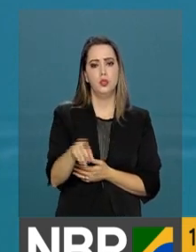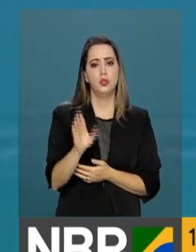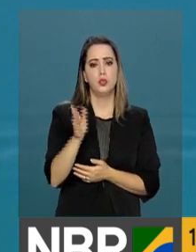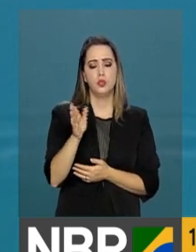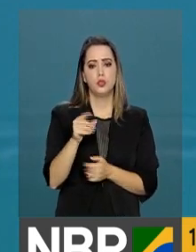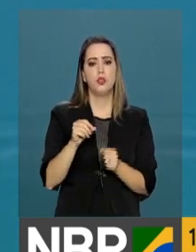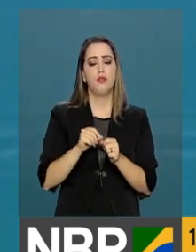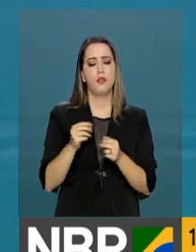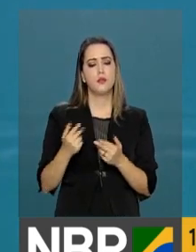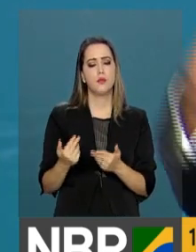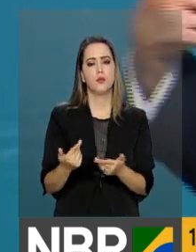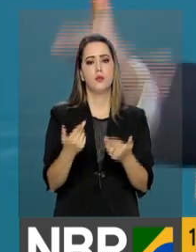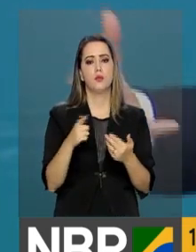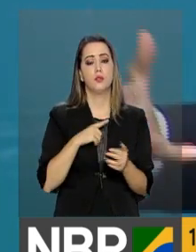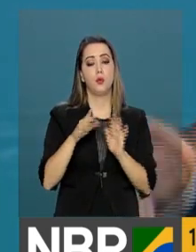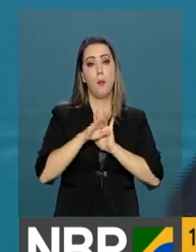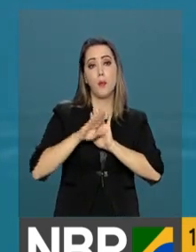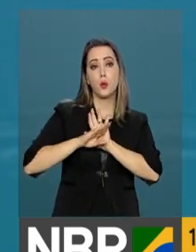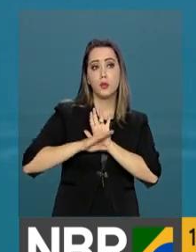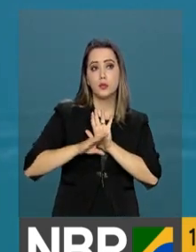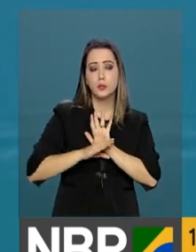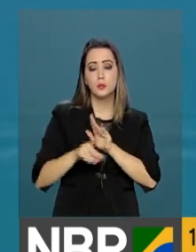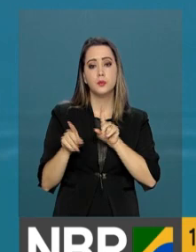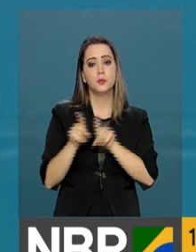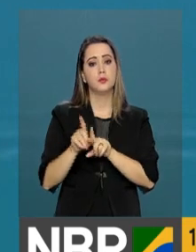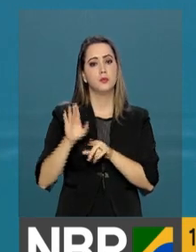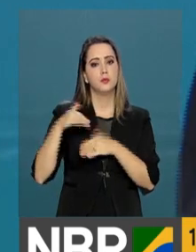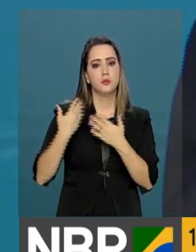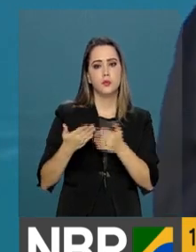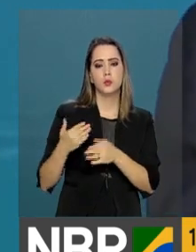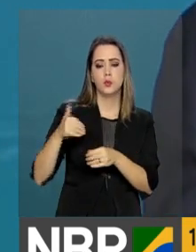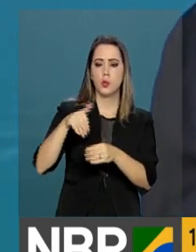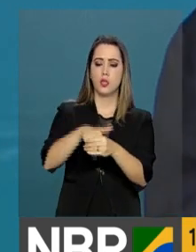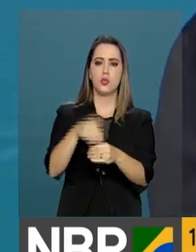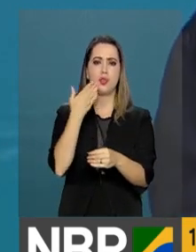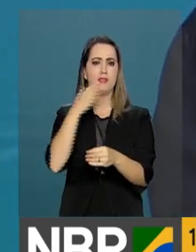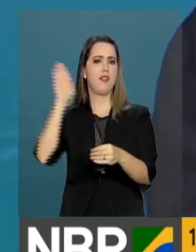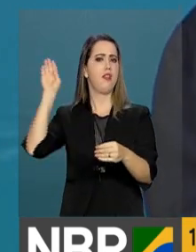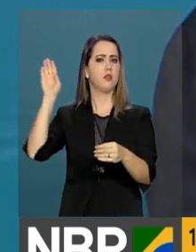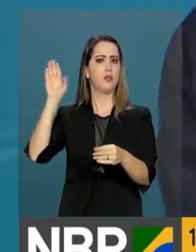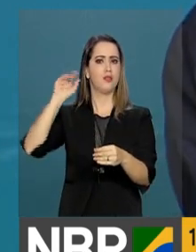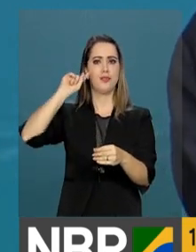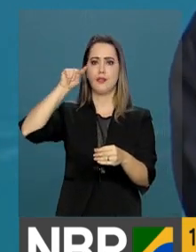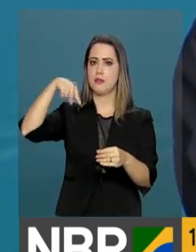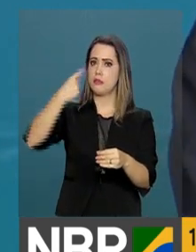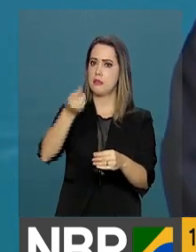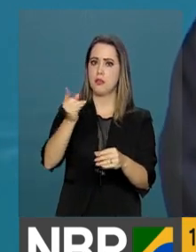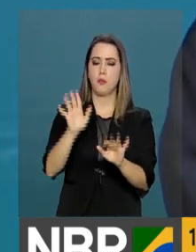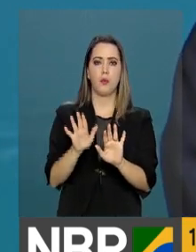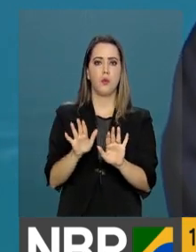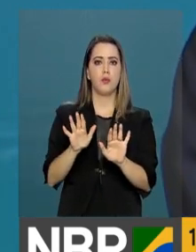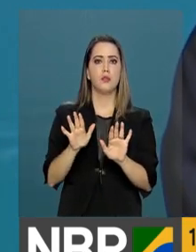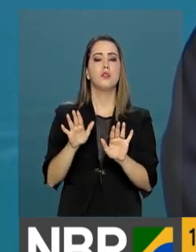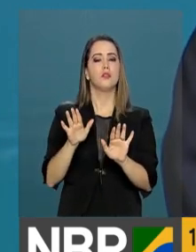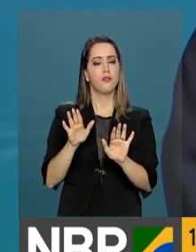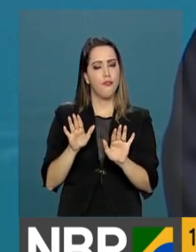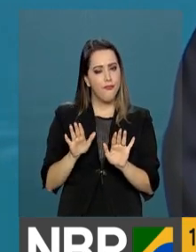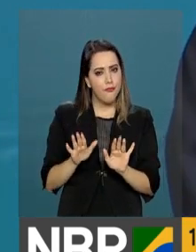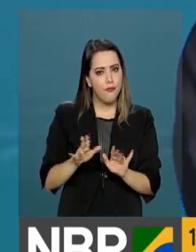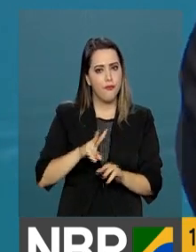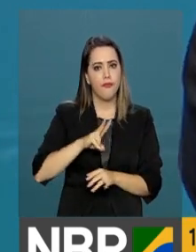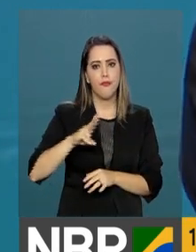nos seus municípios, tem um programa durante as eleições e depois levam a cabo esse